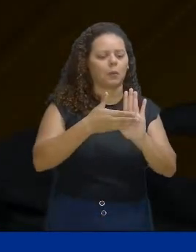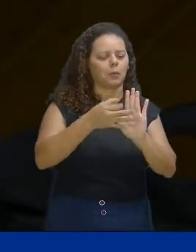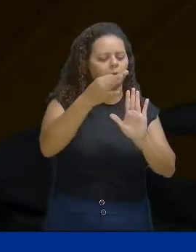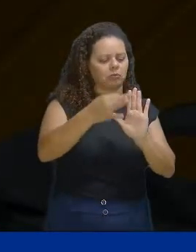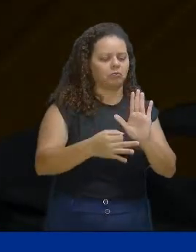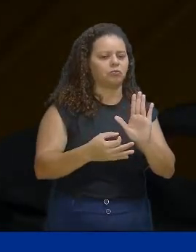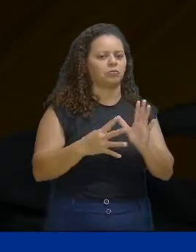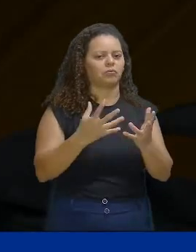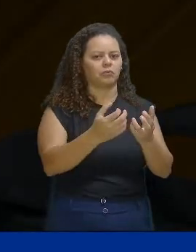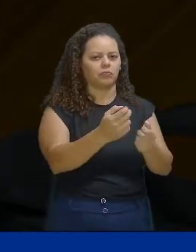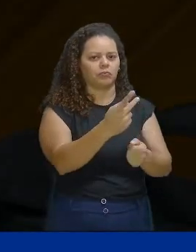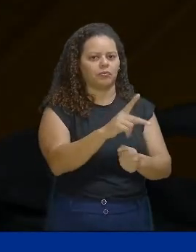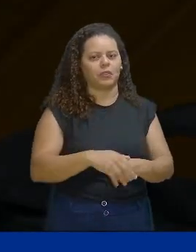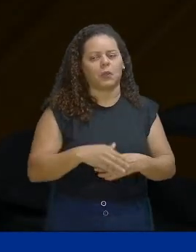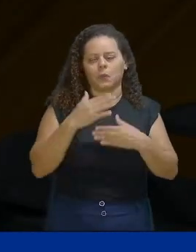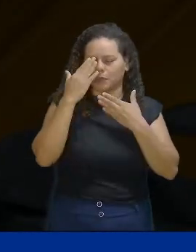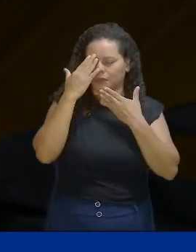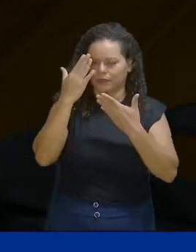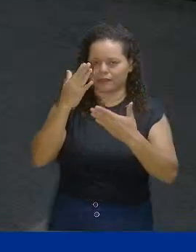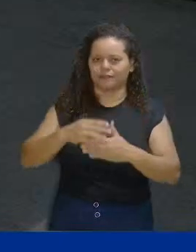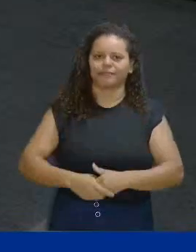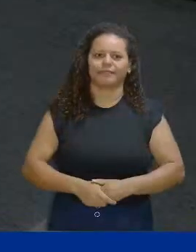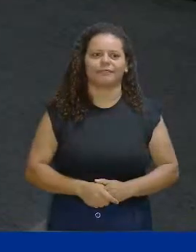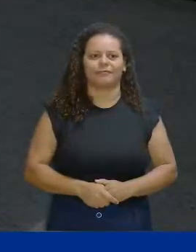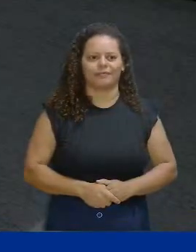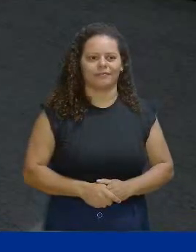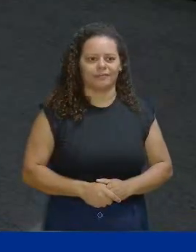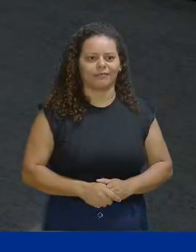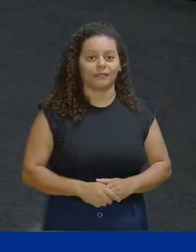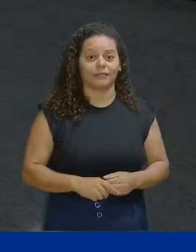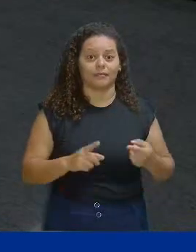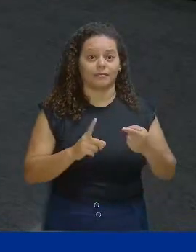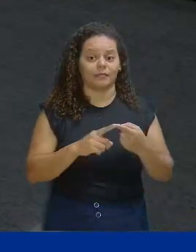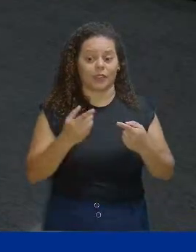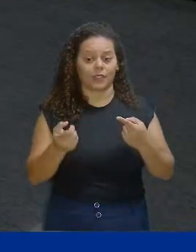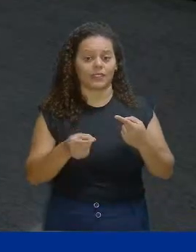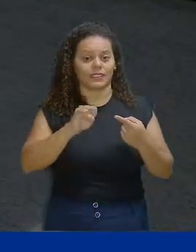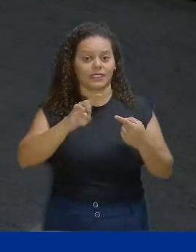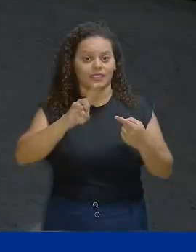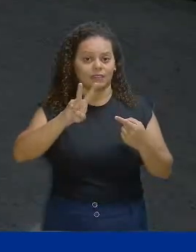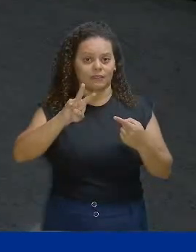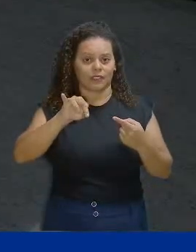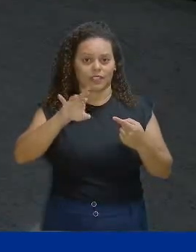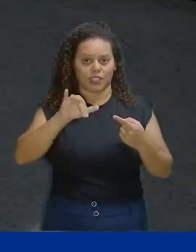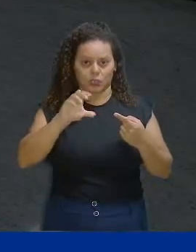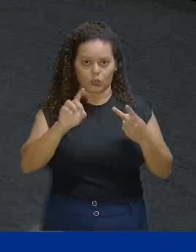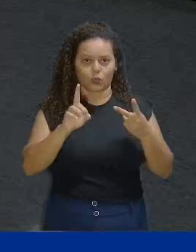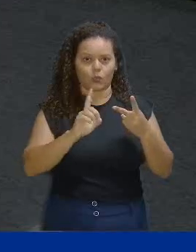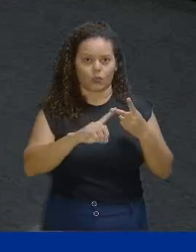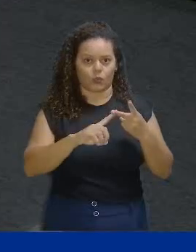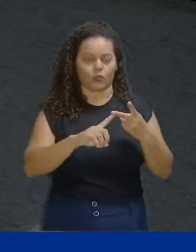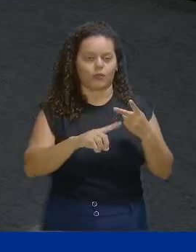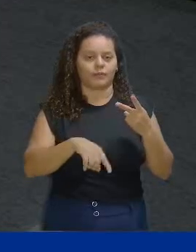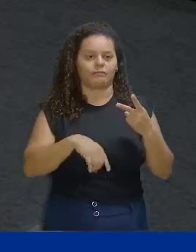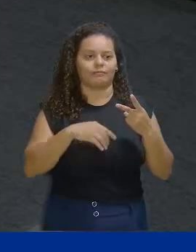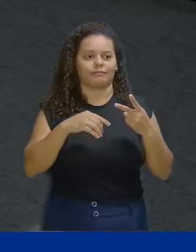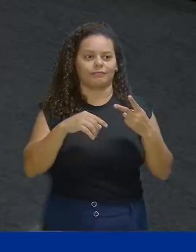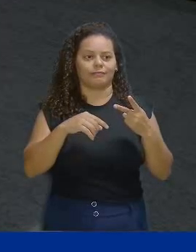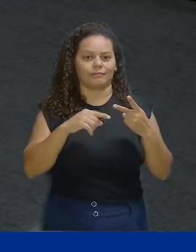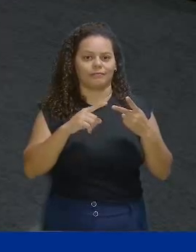apresentadas. Obrigado. Juiz Agostinho Silvério? Aprovo, senhor presidente. Juiz Anselmo